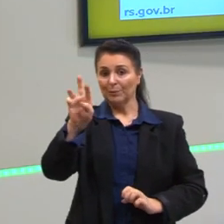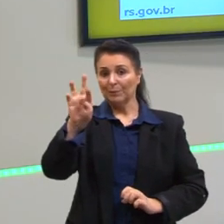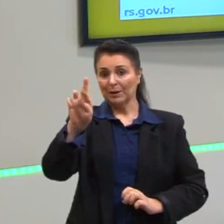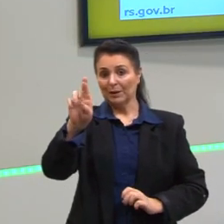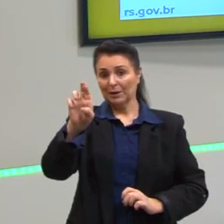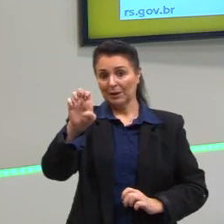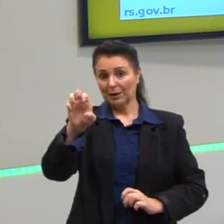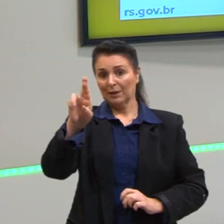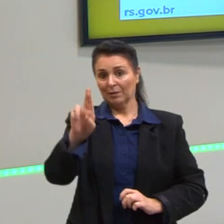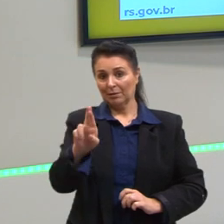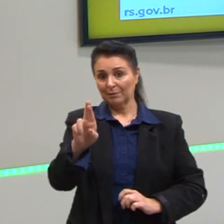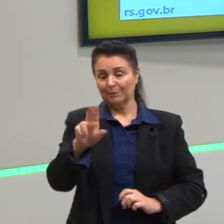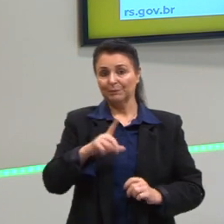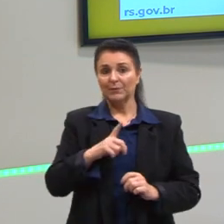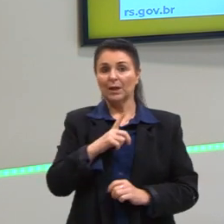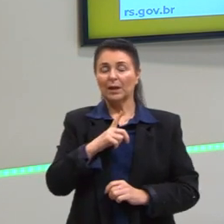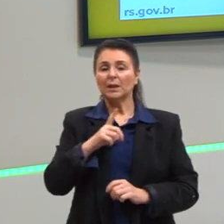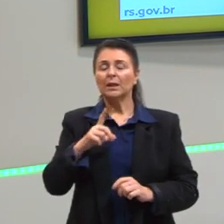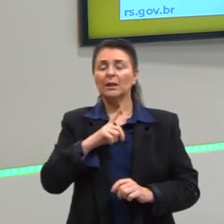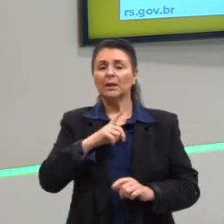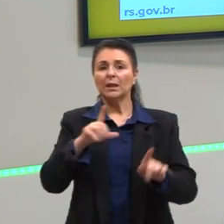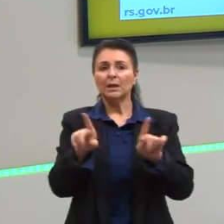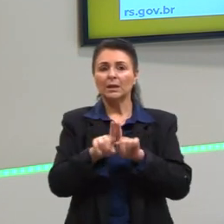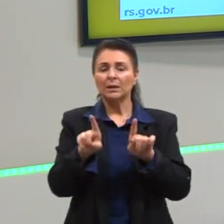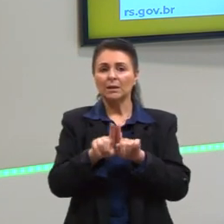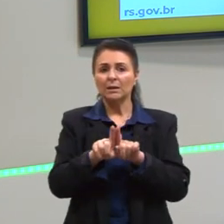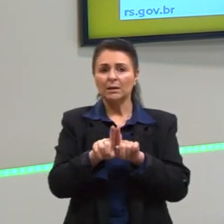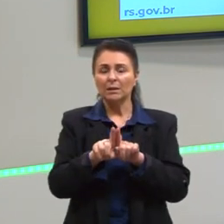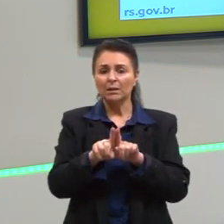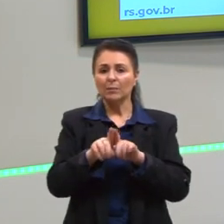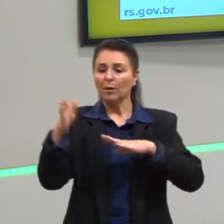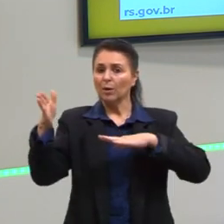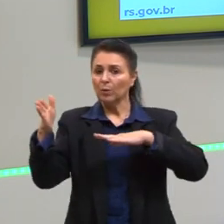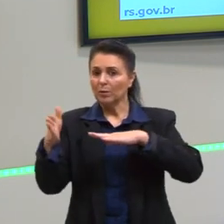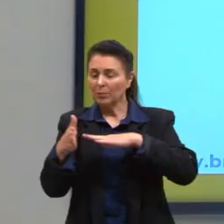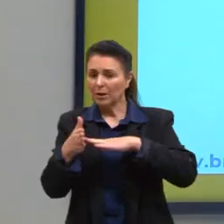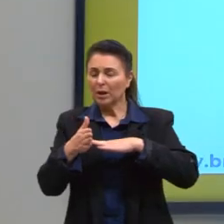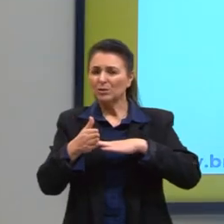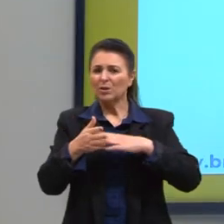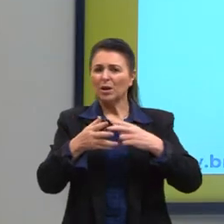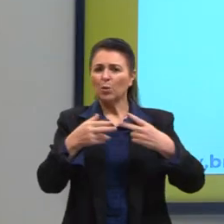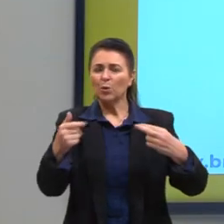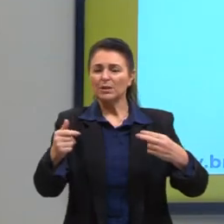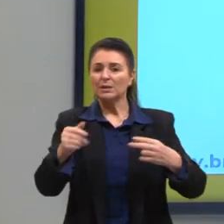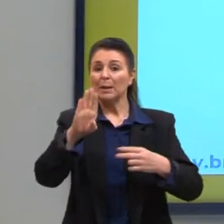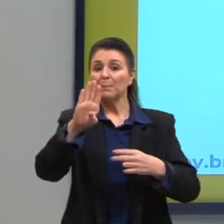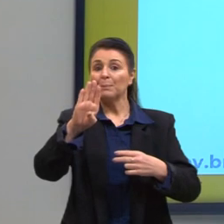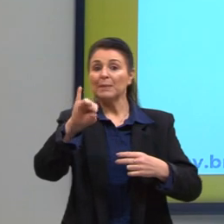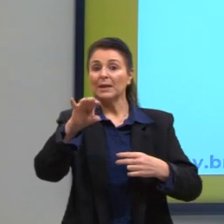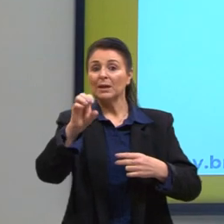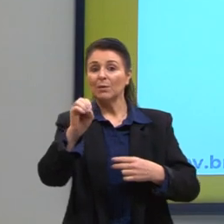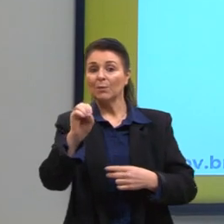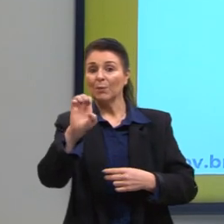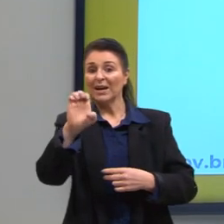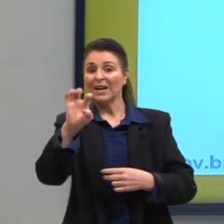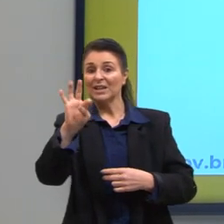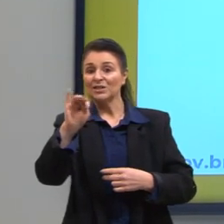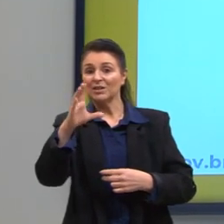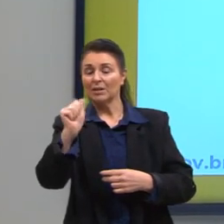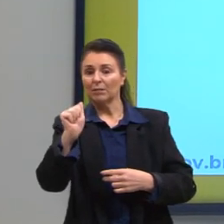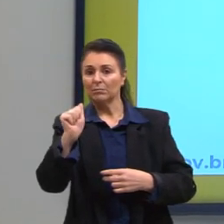aí também tudo aqui nós temos na na contemporaneidade as questões da bioética é importante